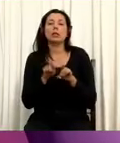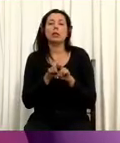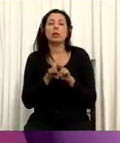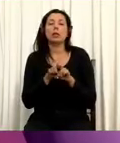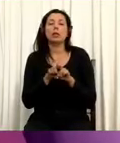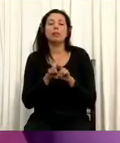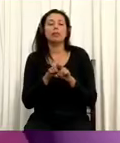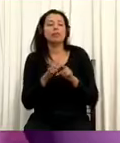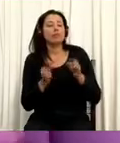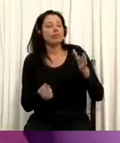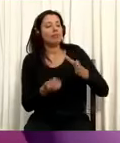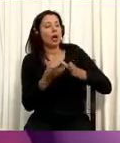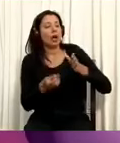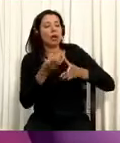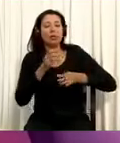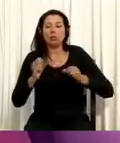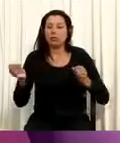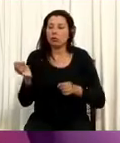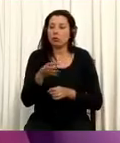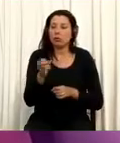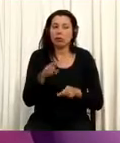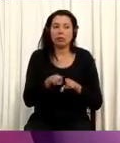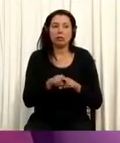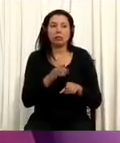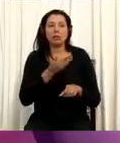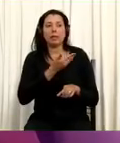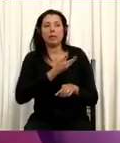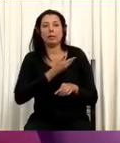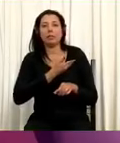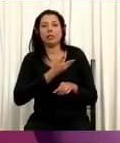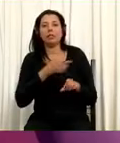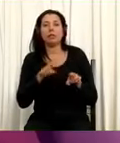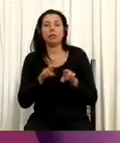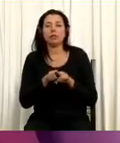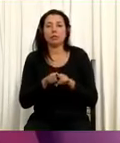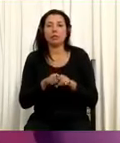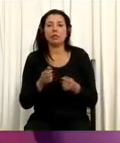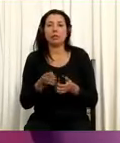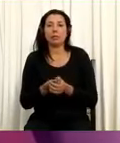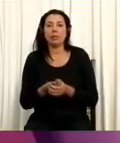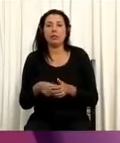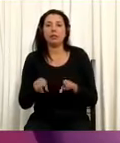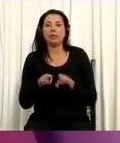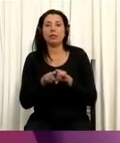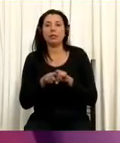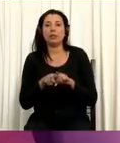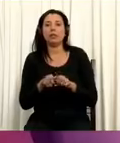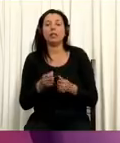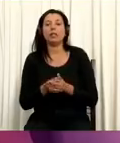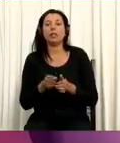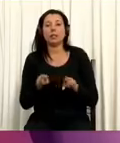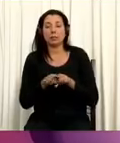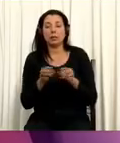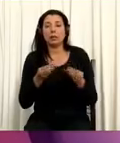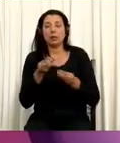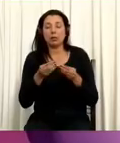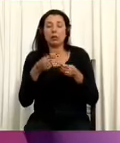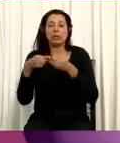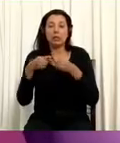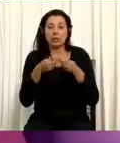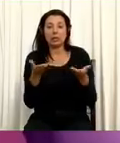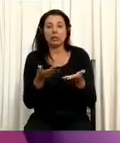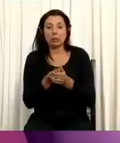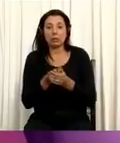revitalização com o governo, para que realmente o parque faça parte da história da cidade, uma vez que faz